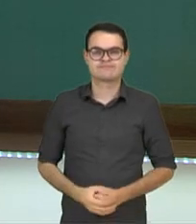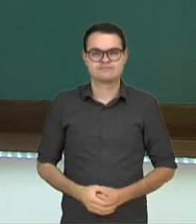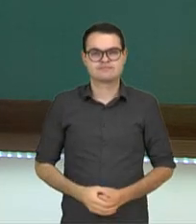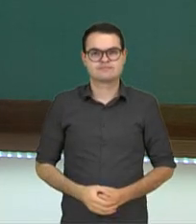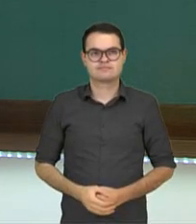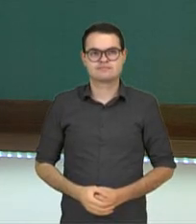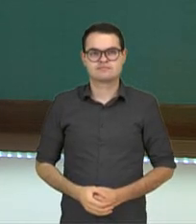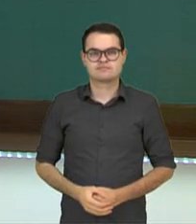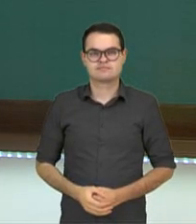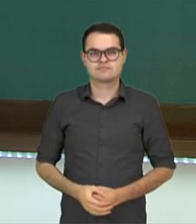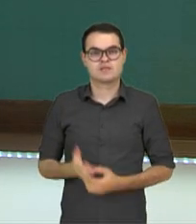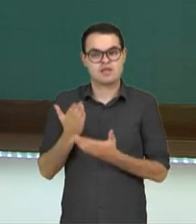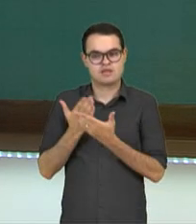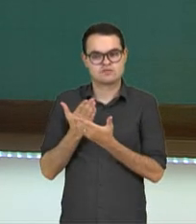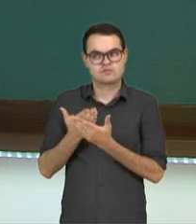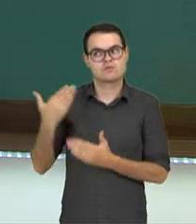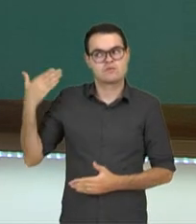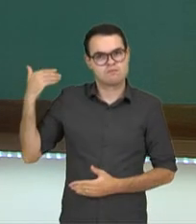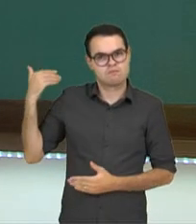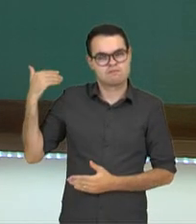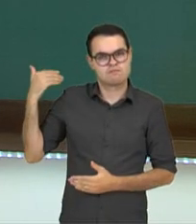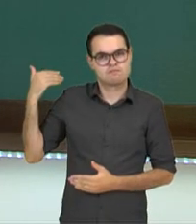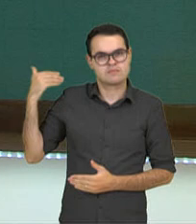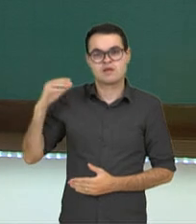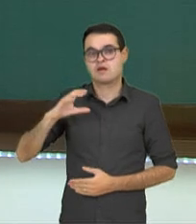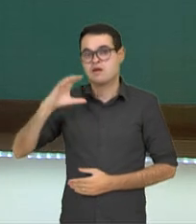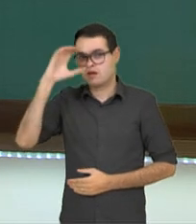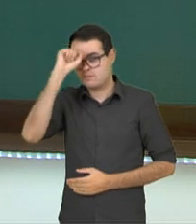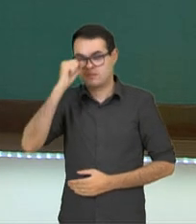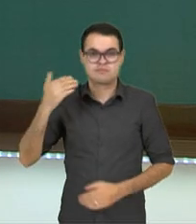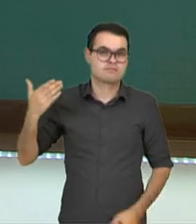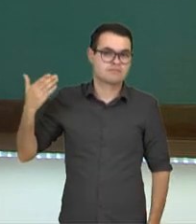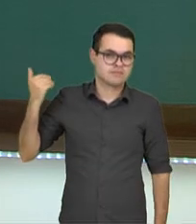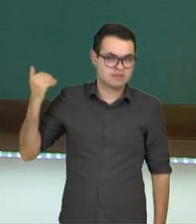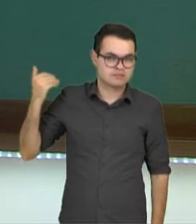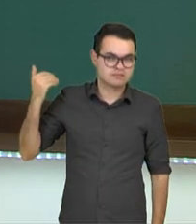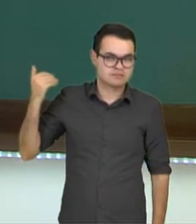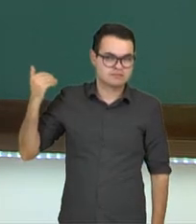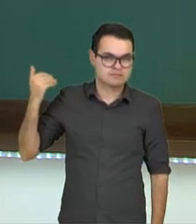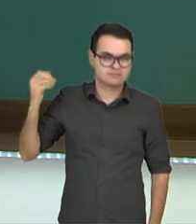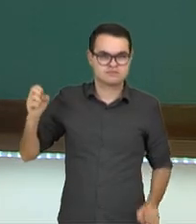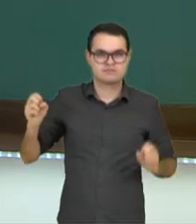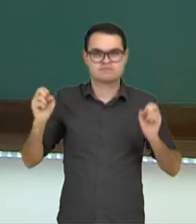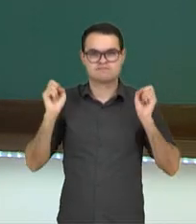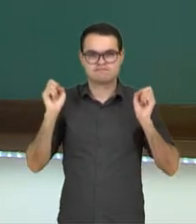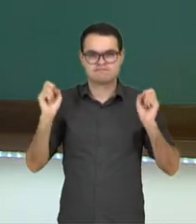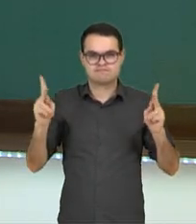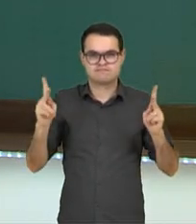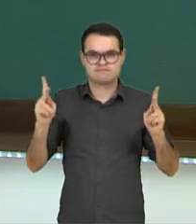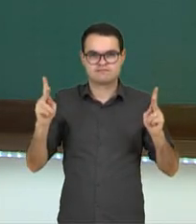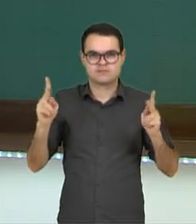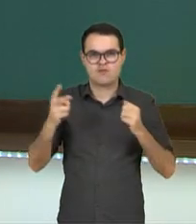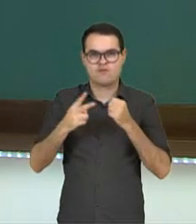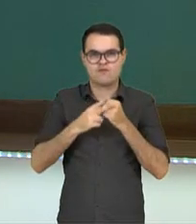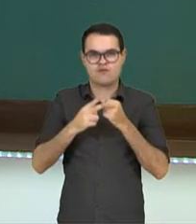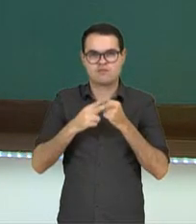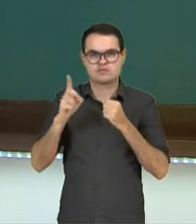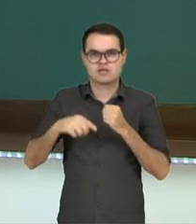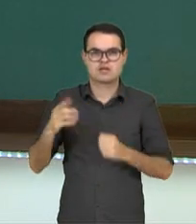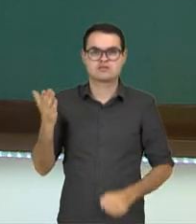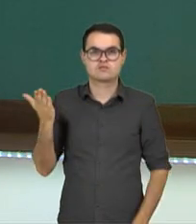Então, daí ele estudou e aprendeu. Então, estudei e aprendi. Ok? Os verbos estão